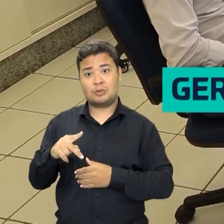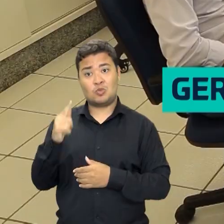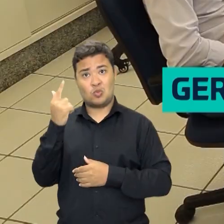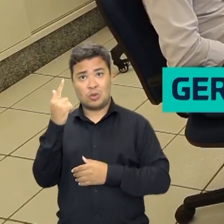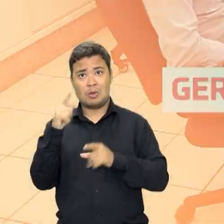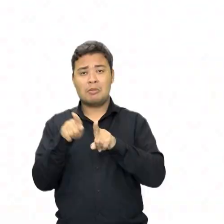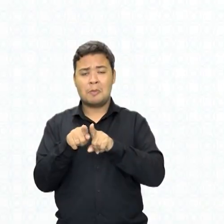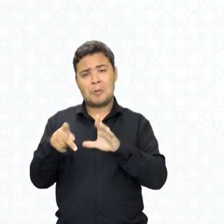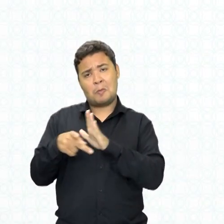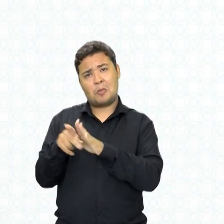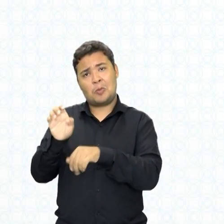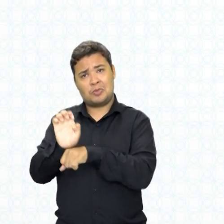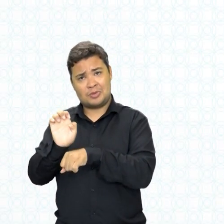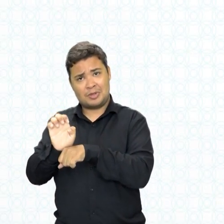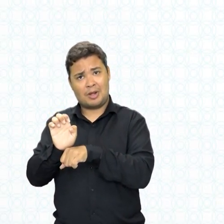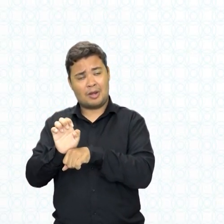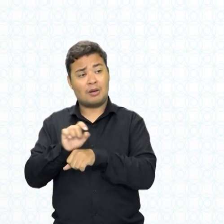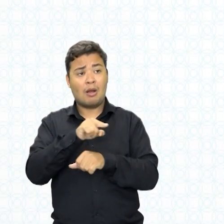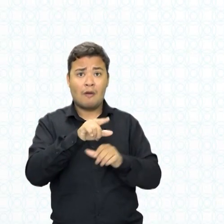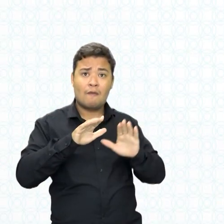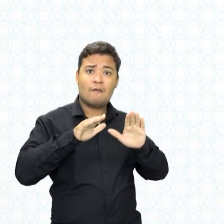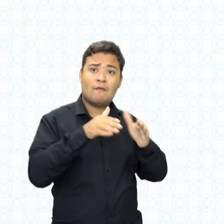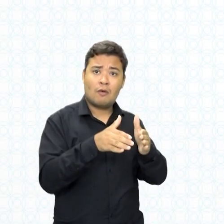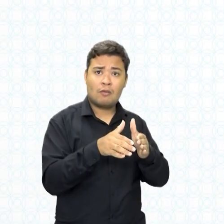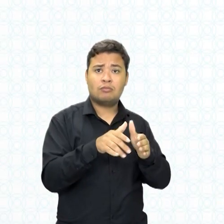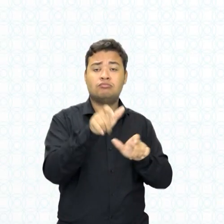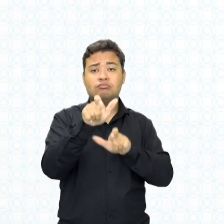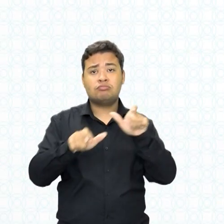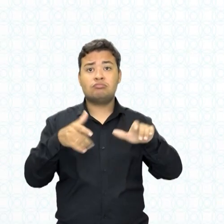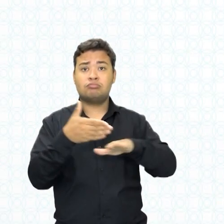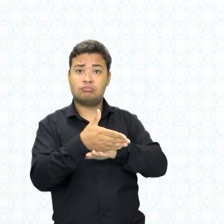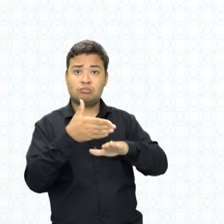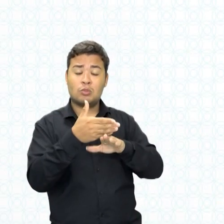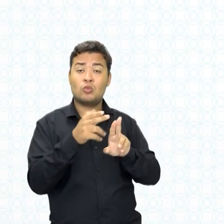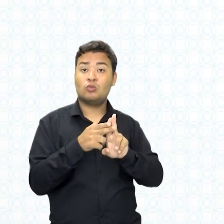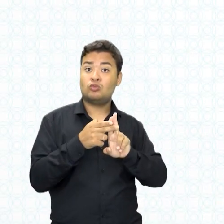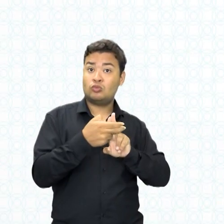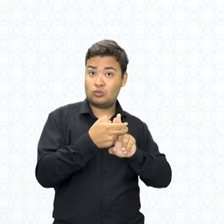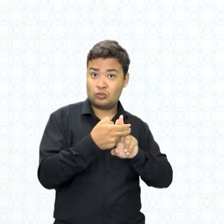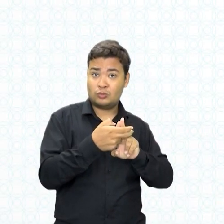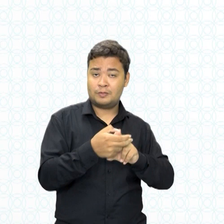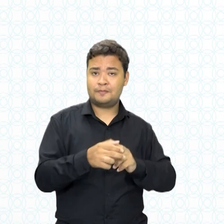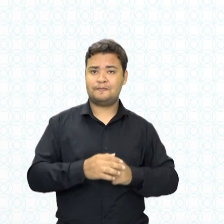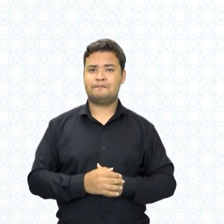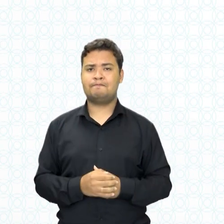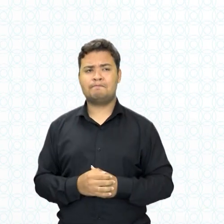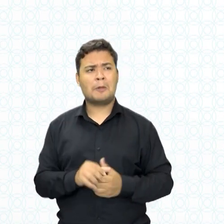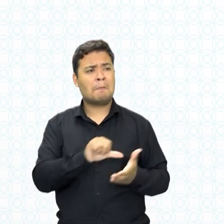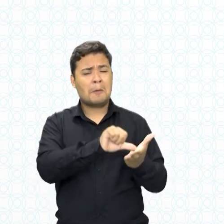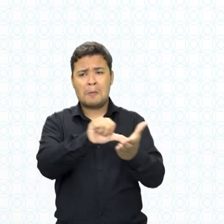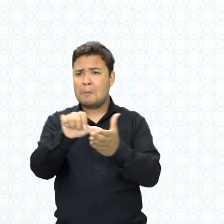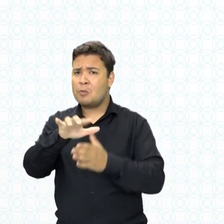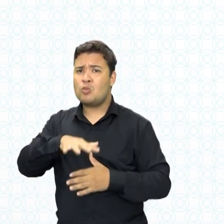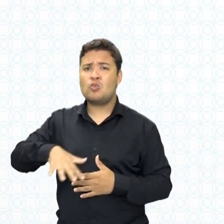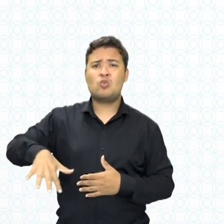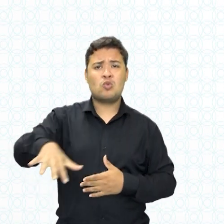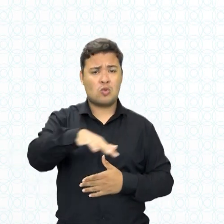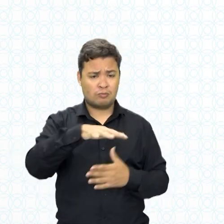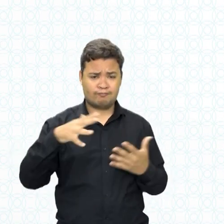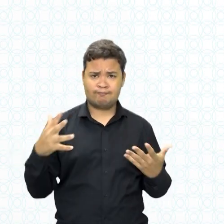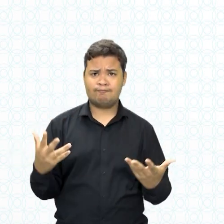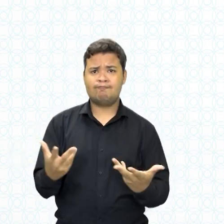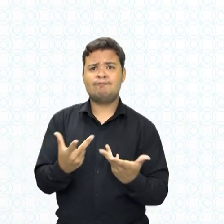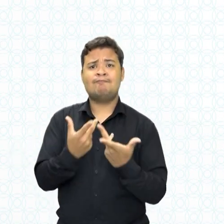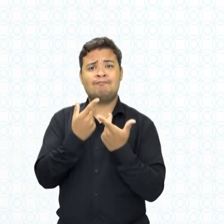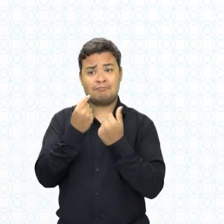também estaduais, voltadas para os usuários do Sistema Único de Saúde, o SUS, todas elas consideradas